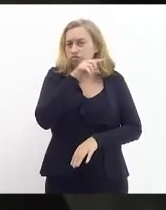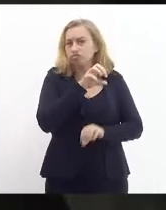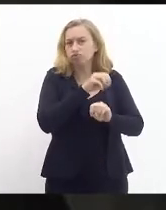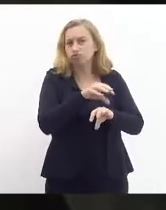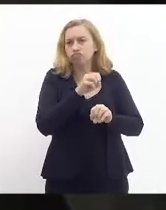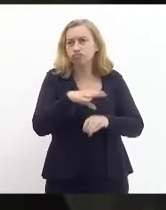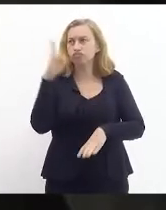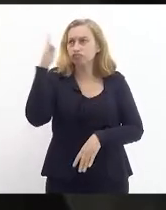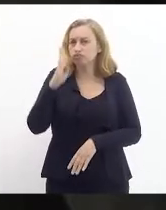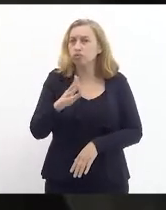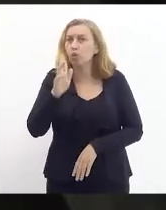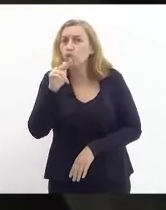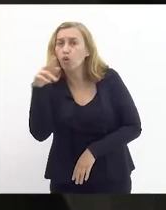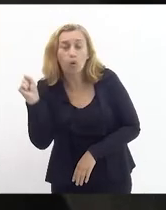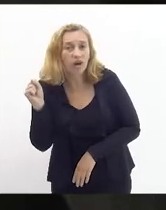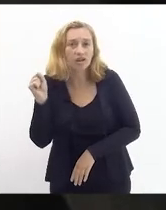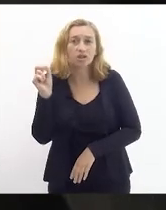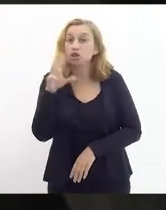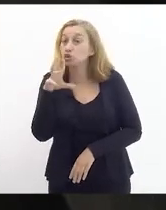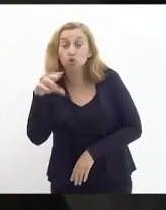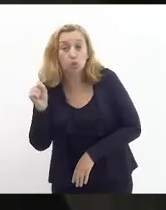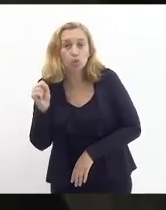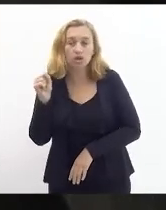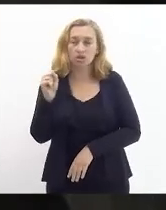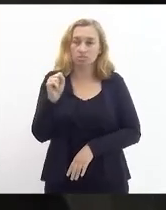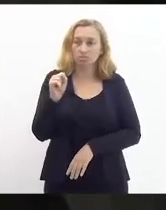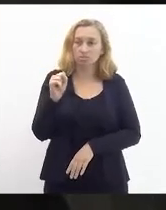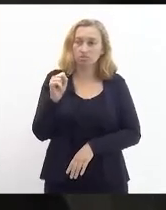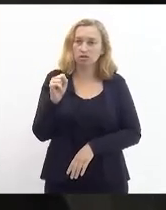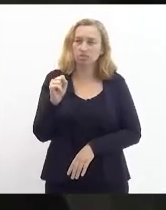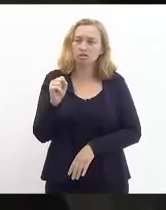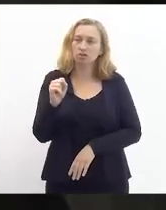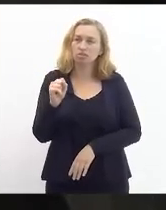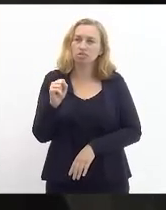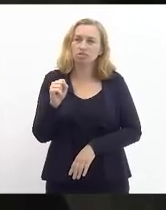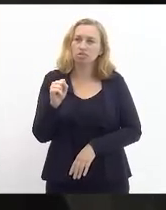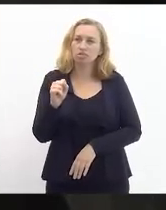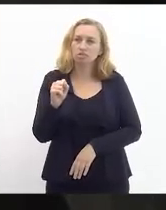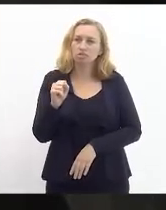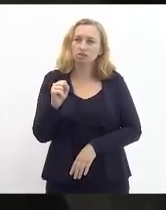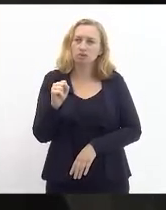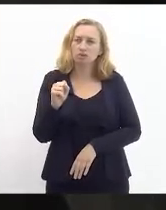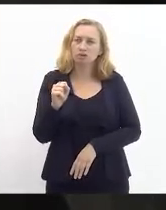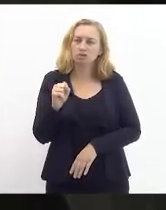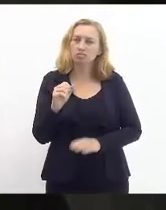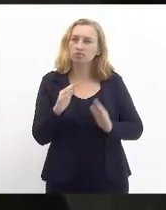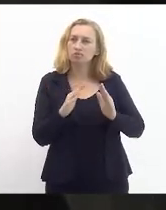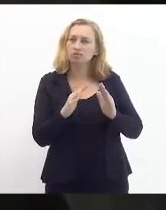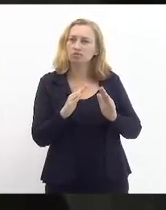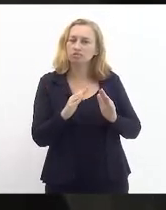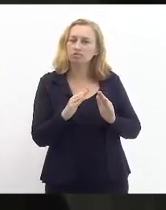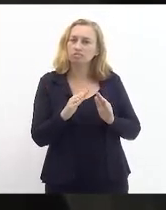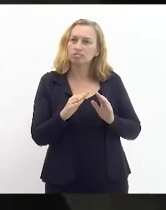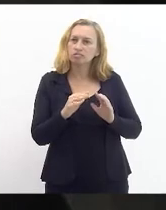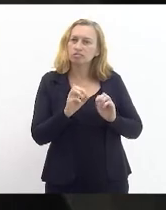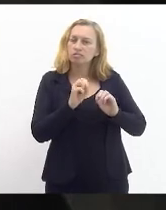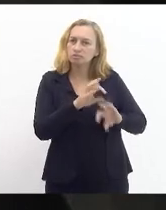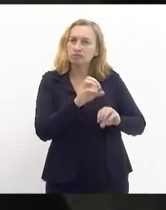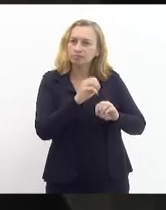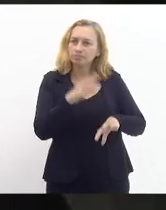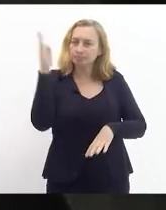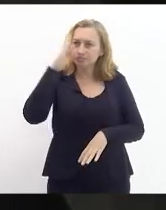brasileira nunca nunca em tempo algum e o aparelho escolar brasileiro enfrentou uma crise